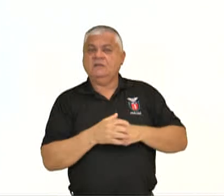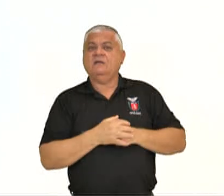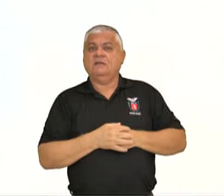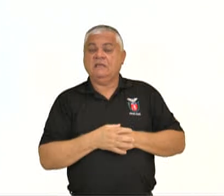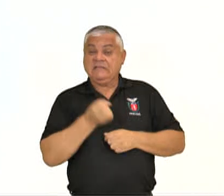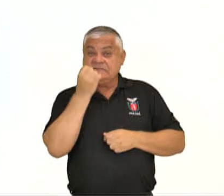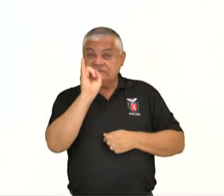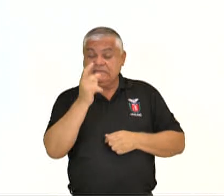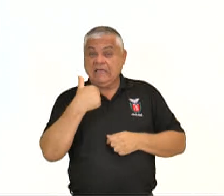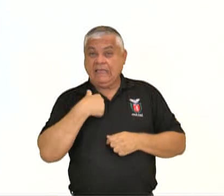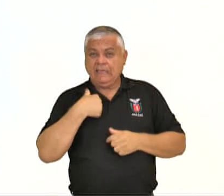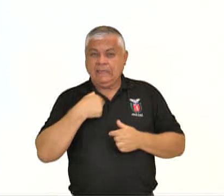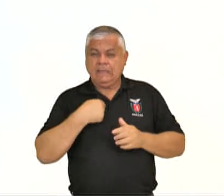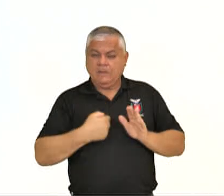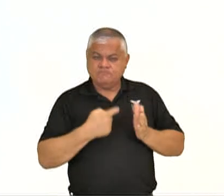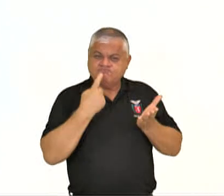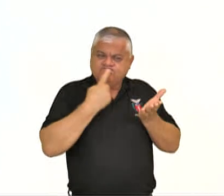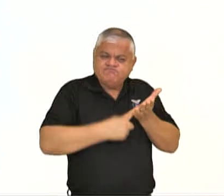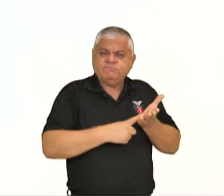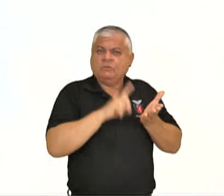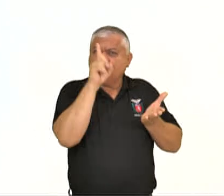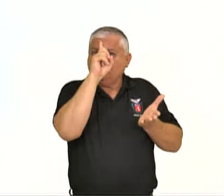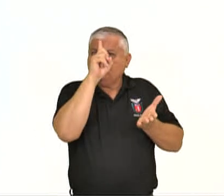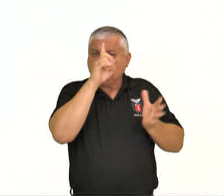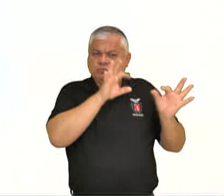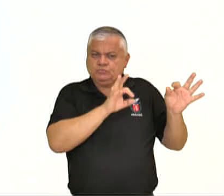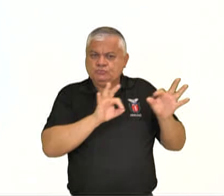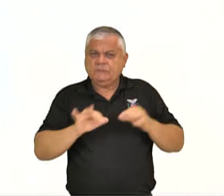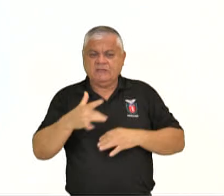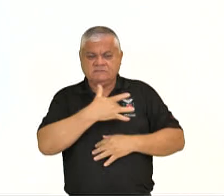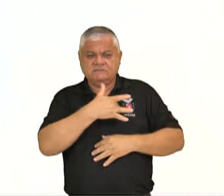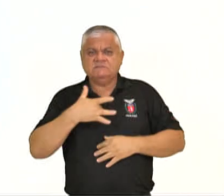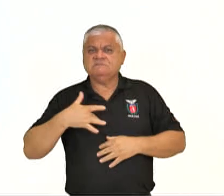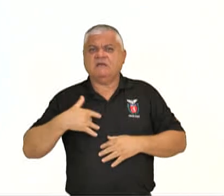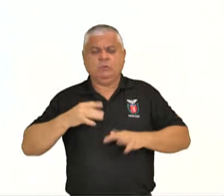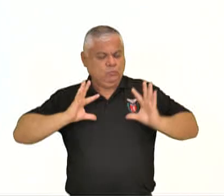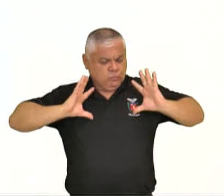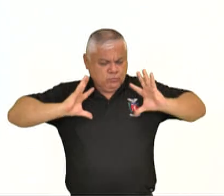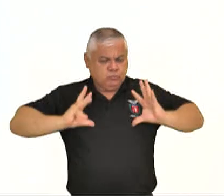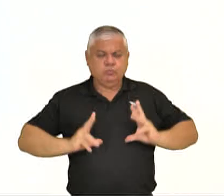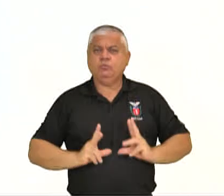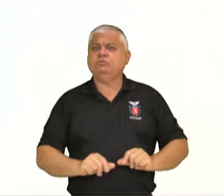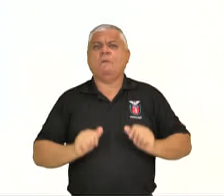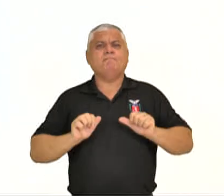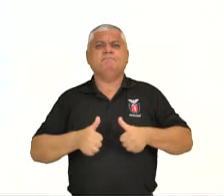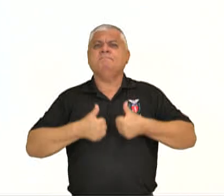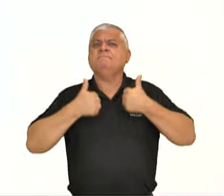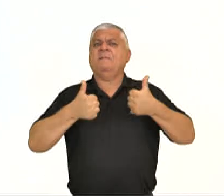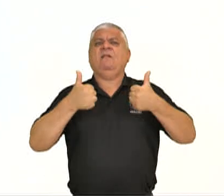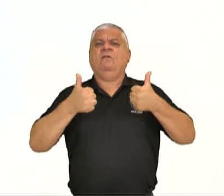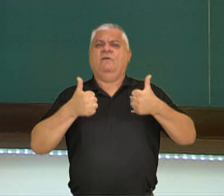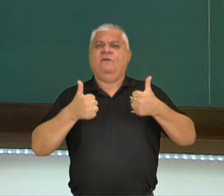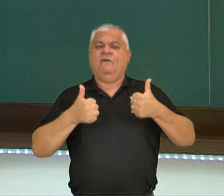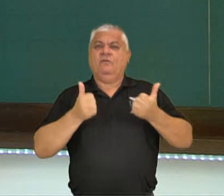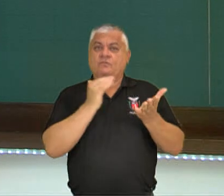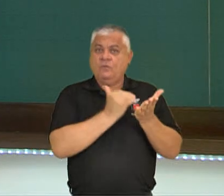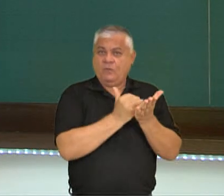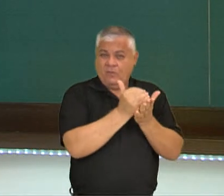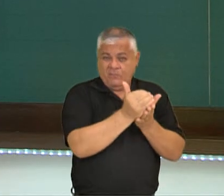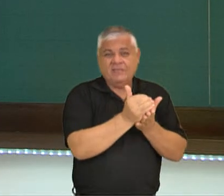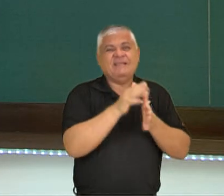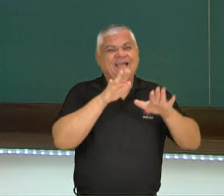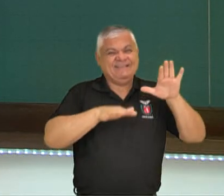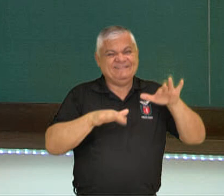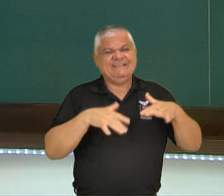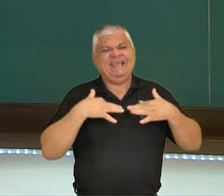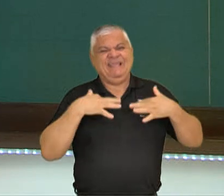tua saúde geral, tá? E você vai poder continuar mantendo esses exercícios. No começo, talvez